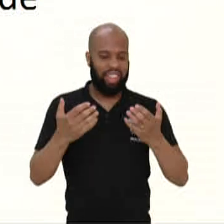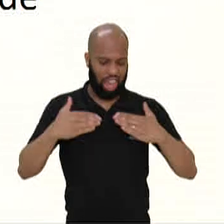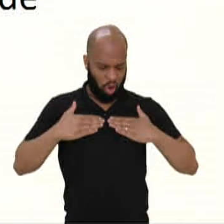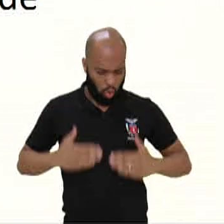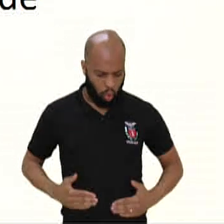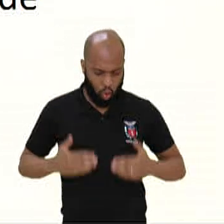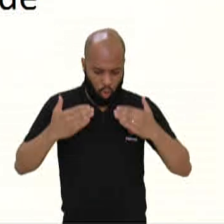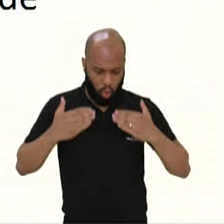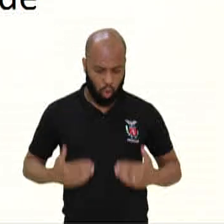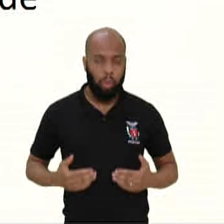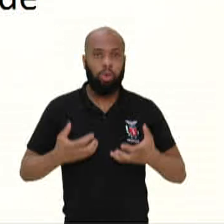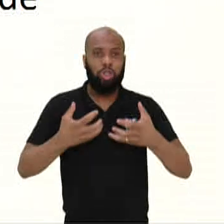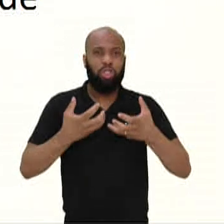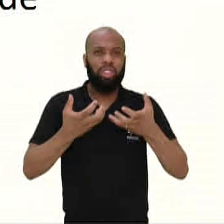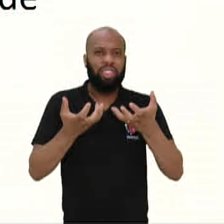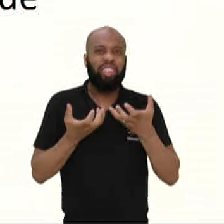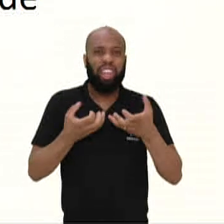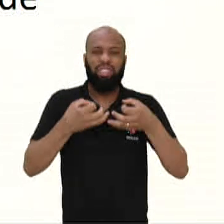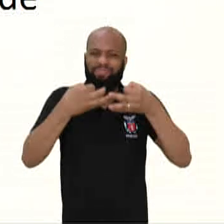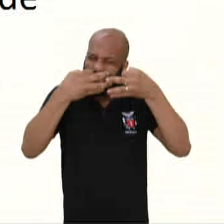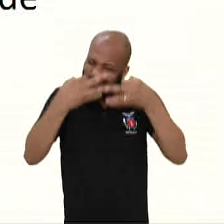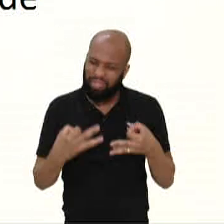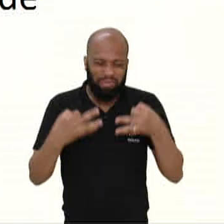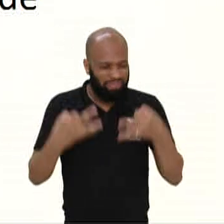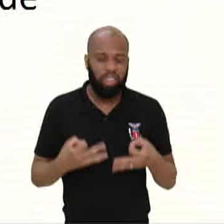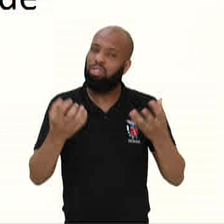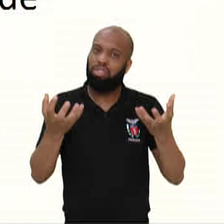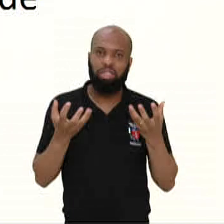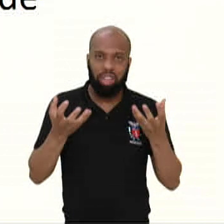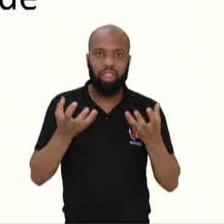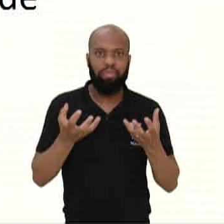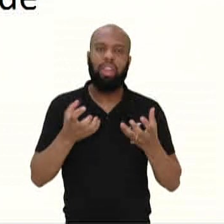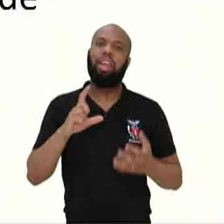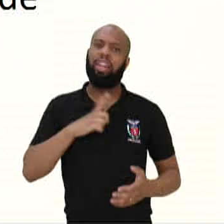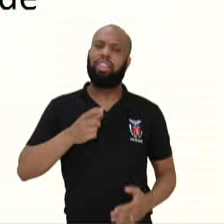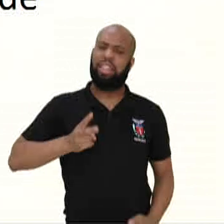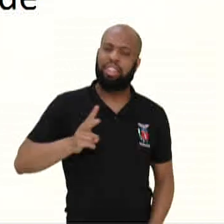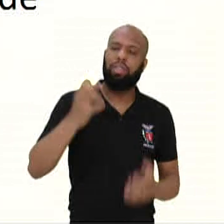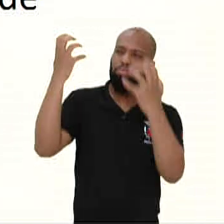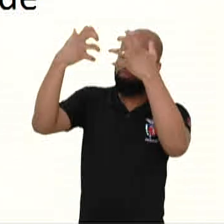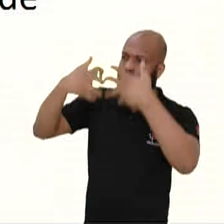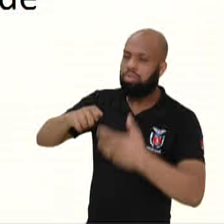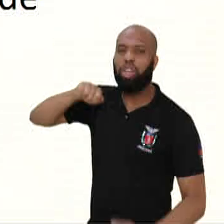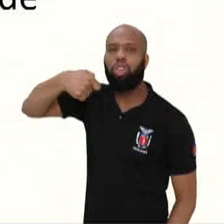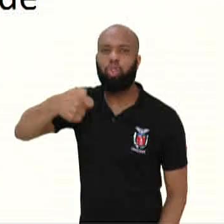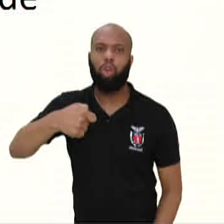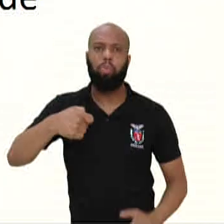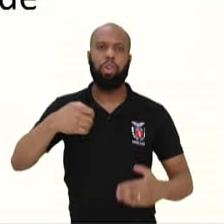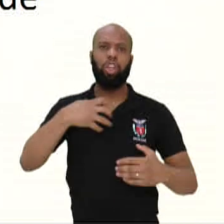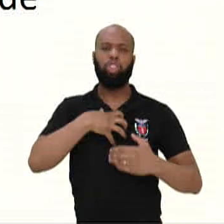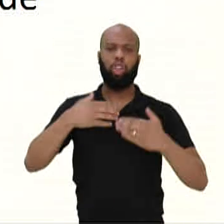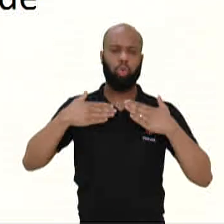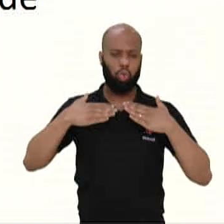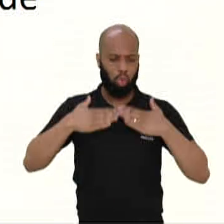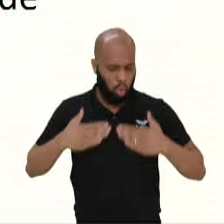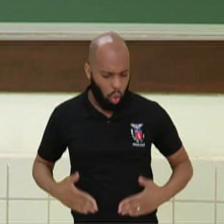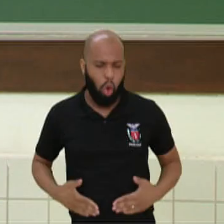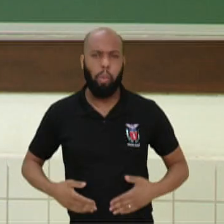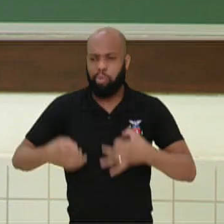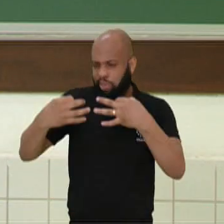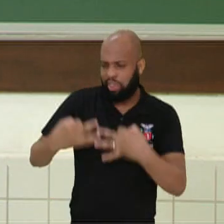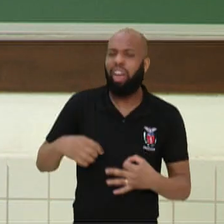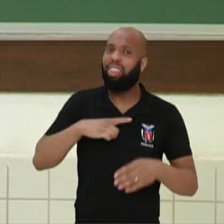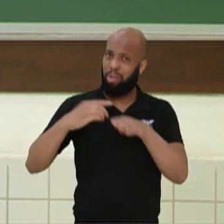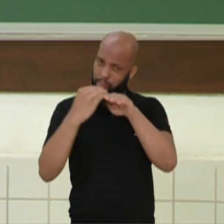um corpo ideal. Então, você já deve ter observado nas aulas, a gente vem fazendo uma reflexão sobre esse corpo ideal, sobre esse